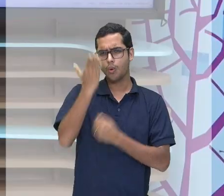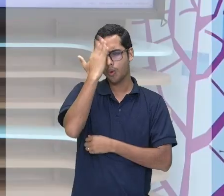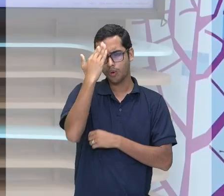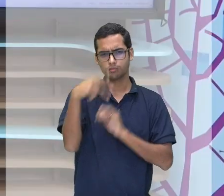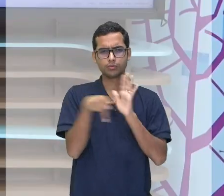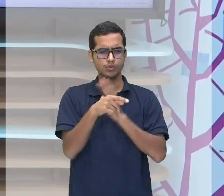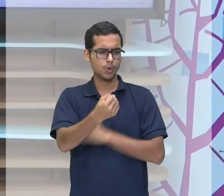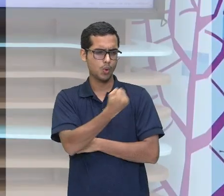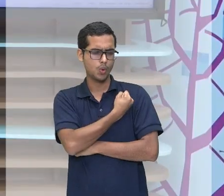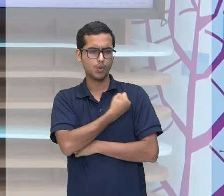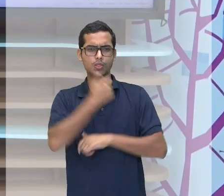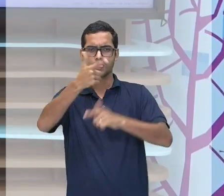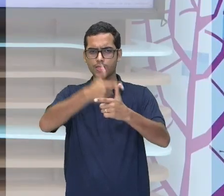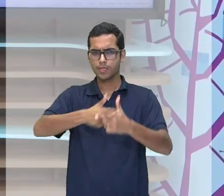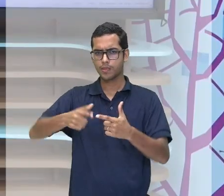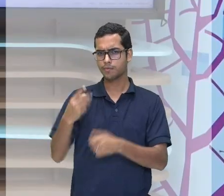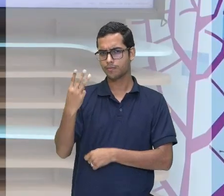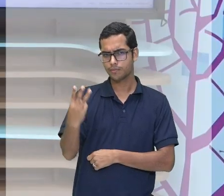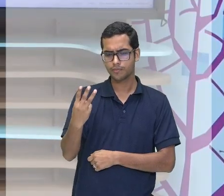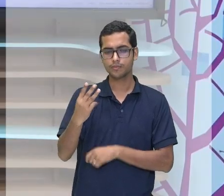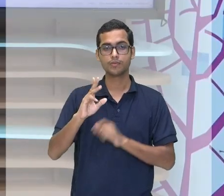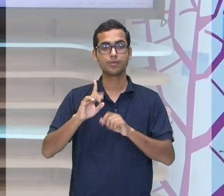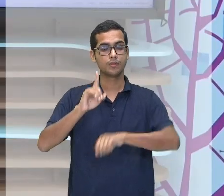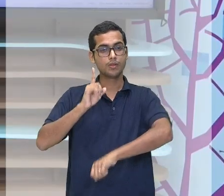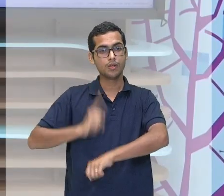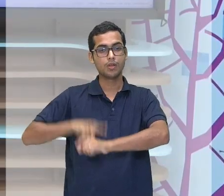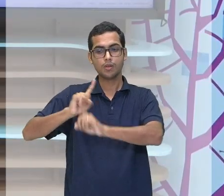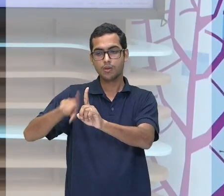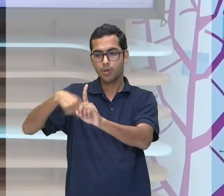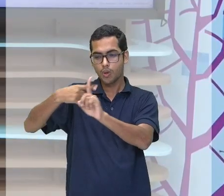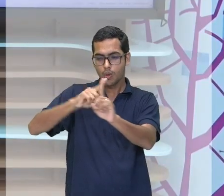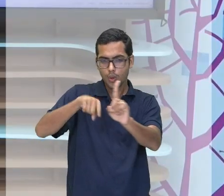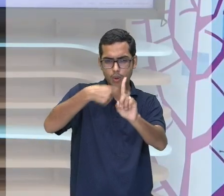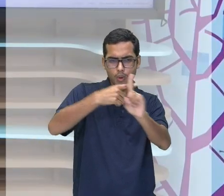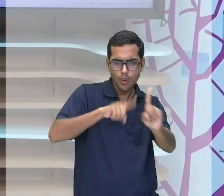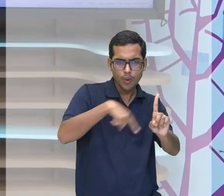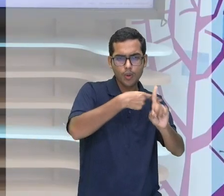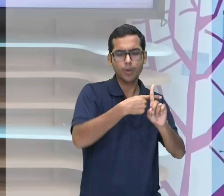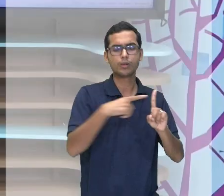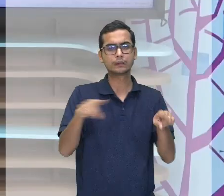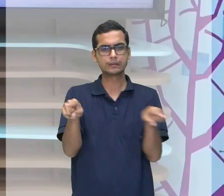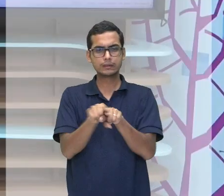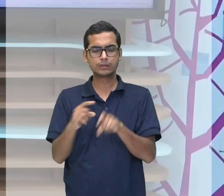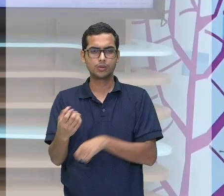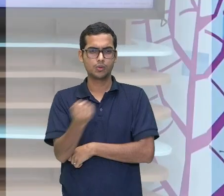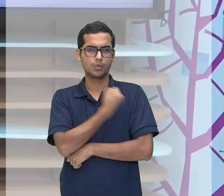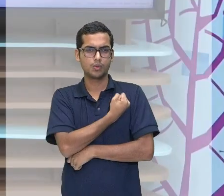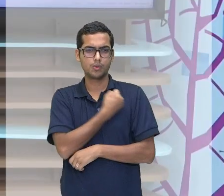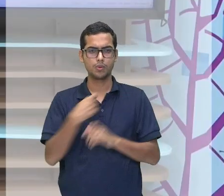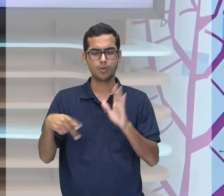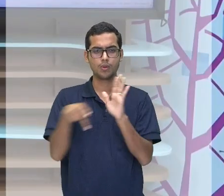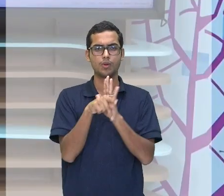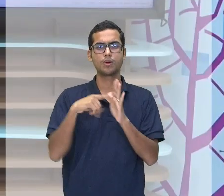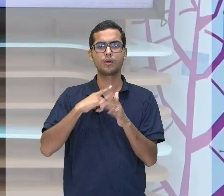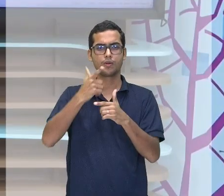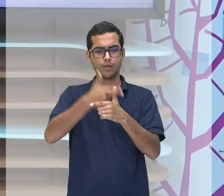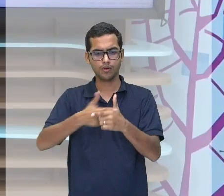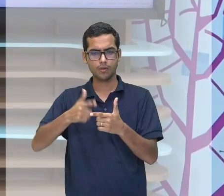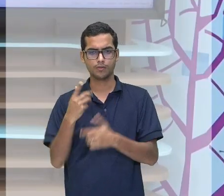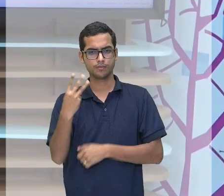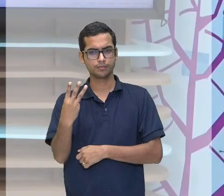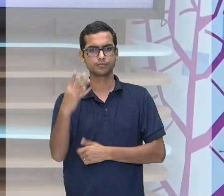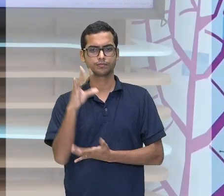3? Quando eu vou somar os seus algarismos, e exatamente a soma do meu algarismo, ele é divisível por